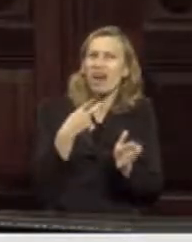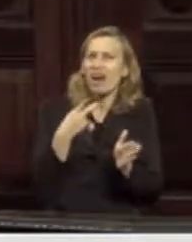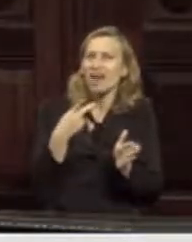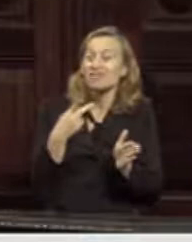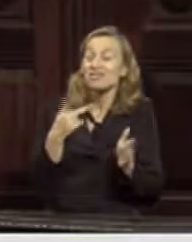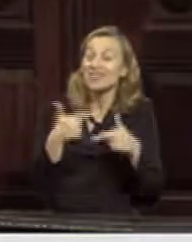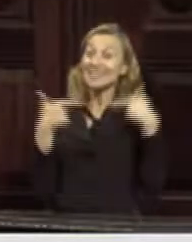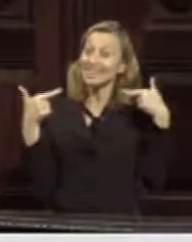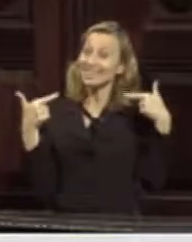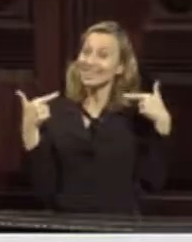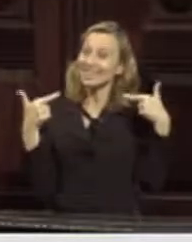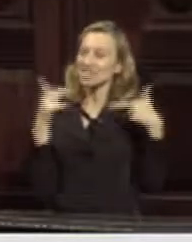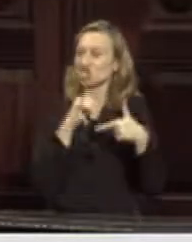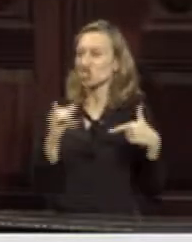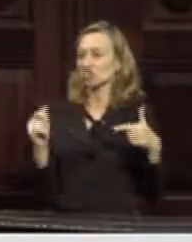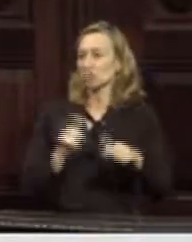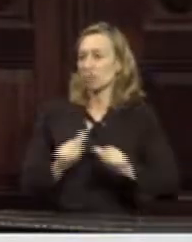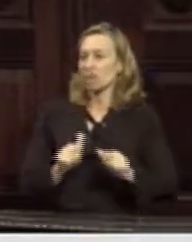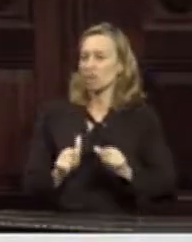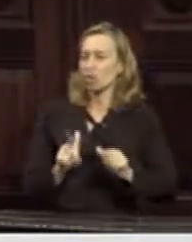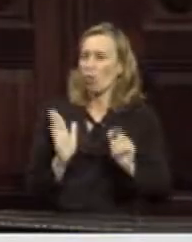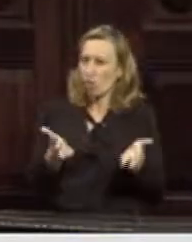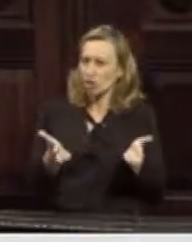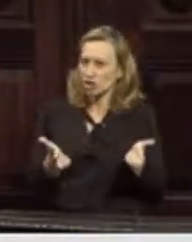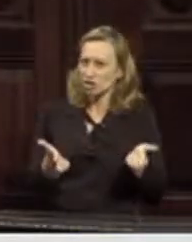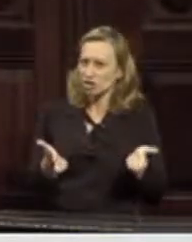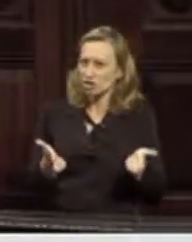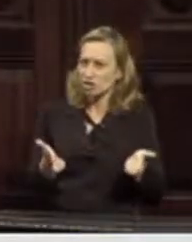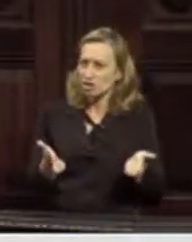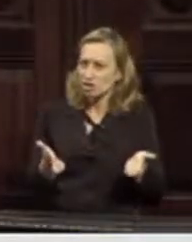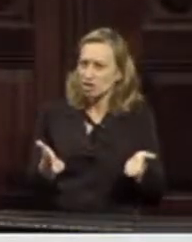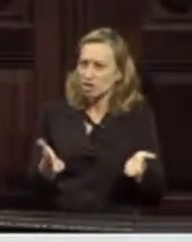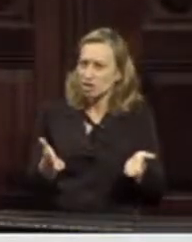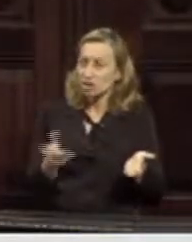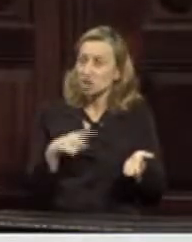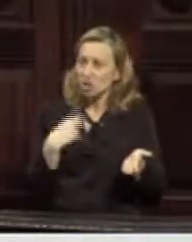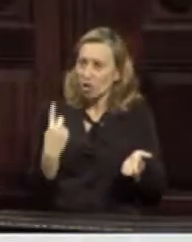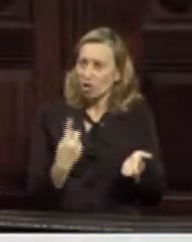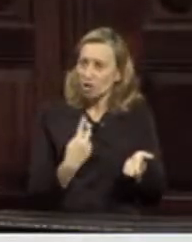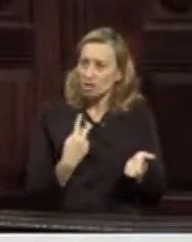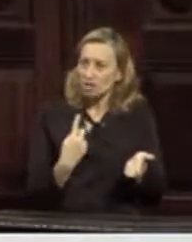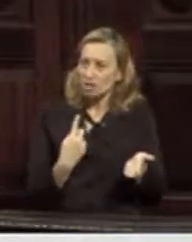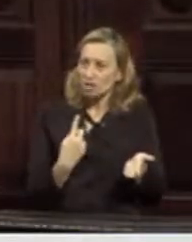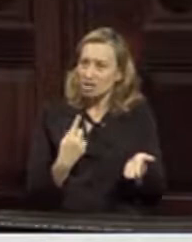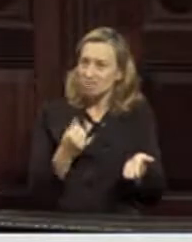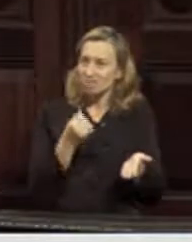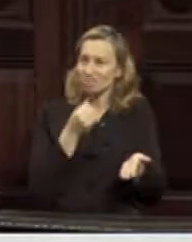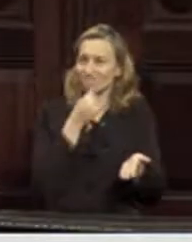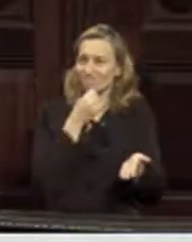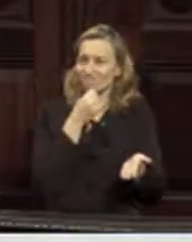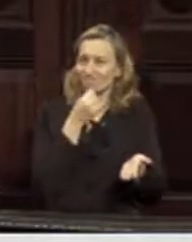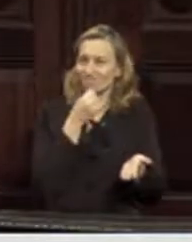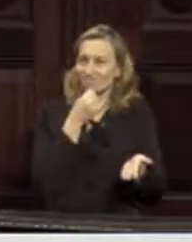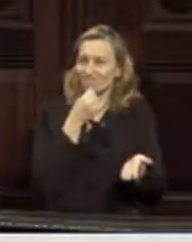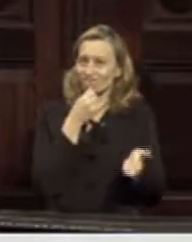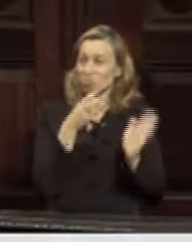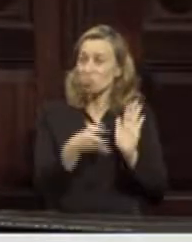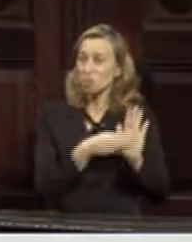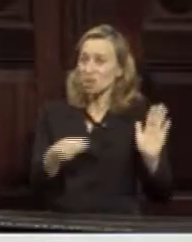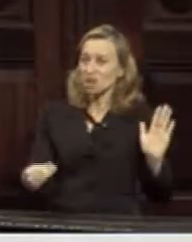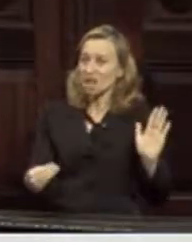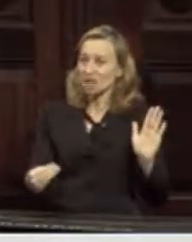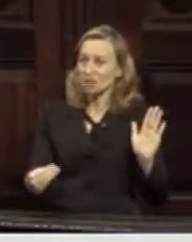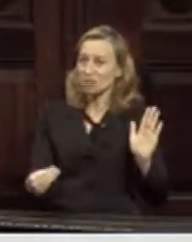Trabalhador, nós estamos hoje comemorando a falência de um modelo,